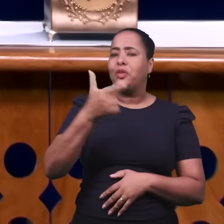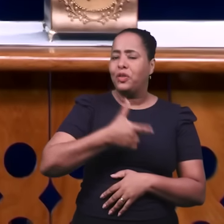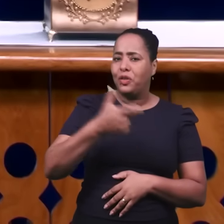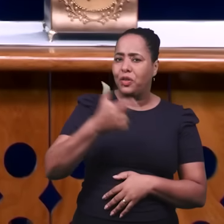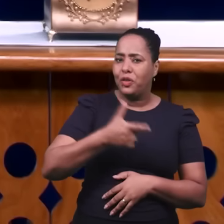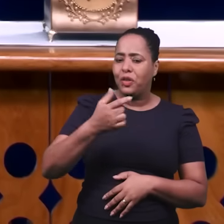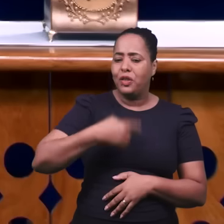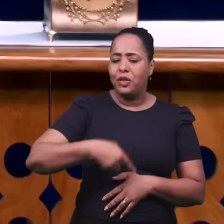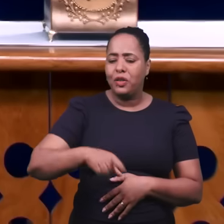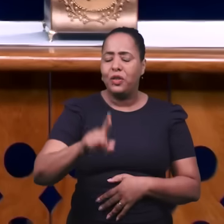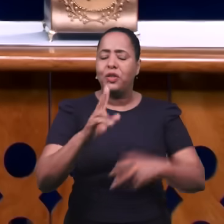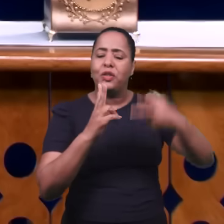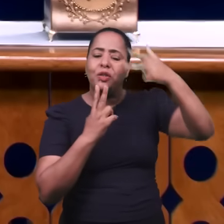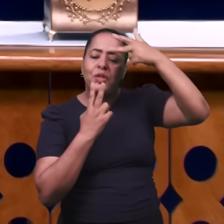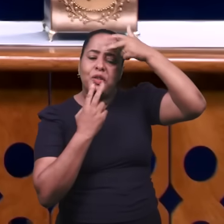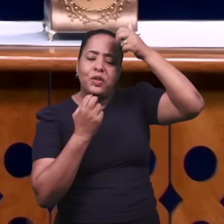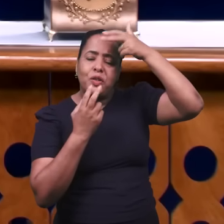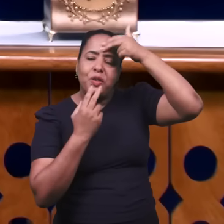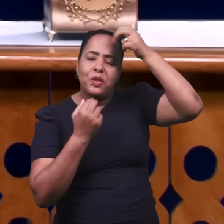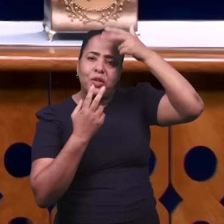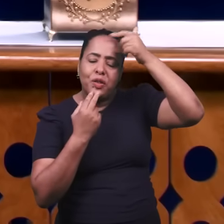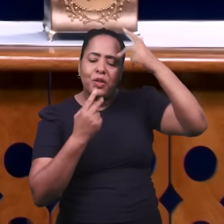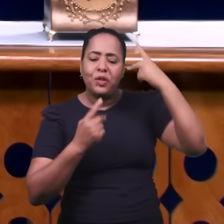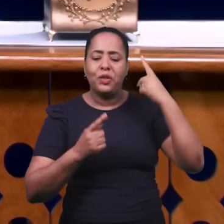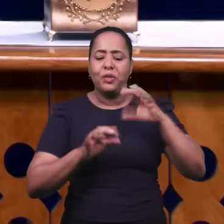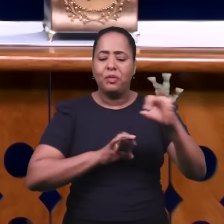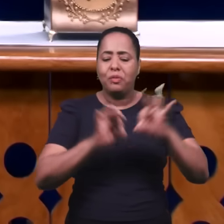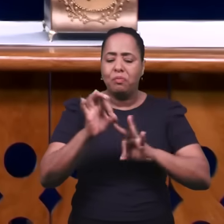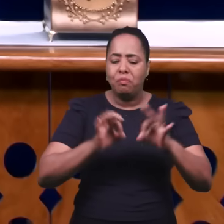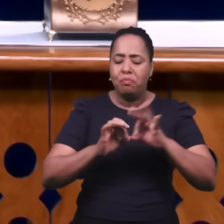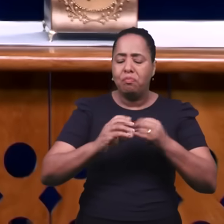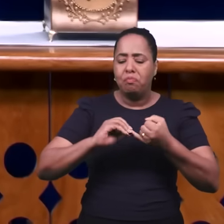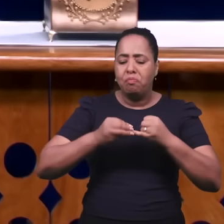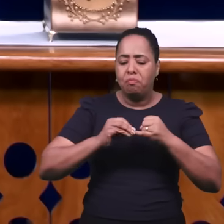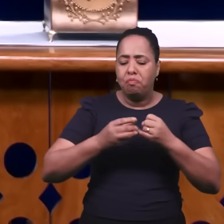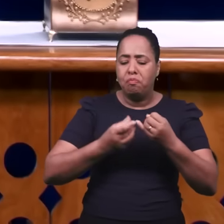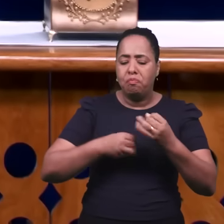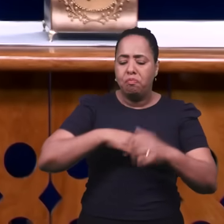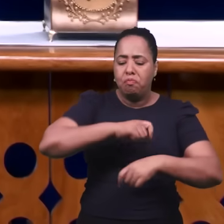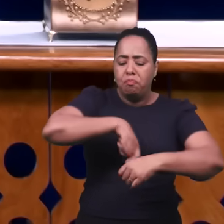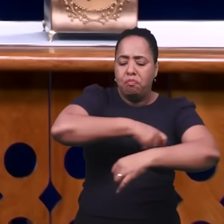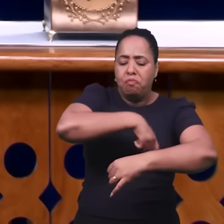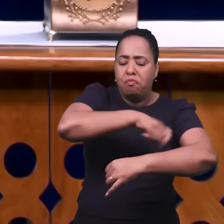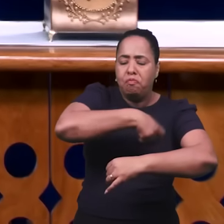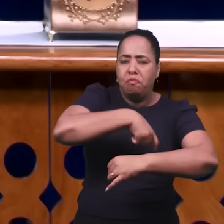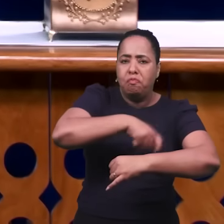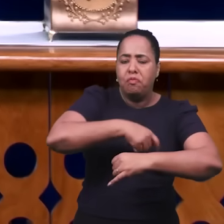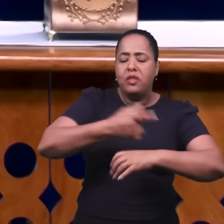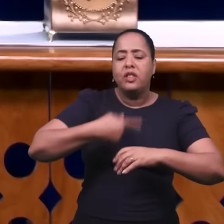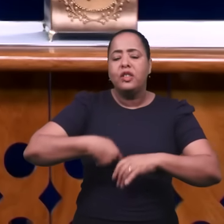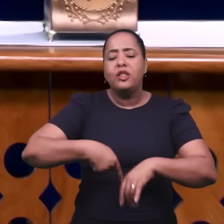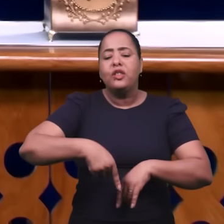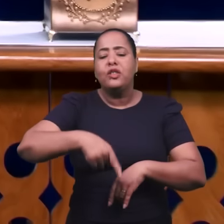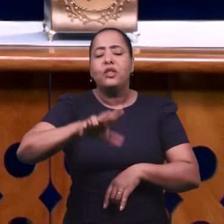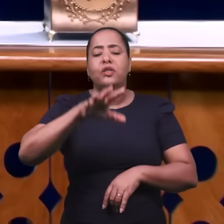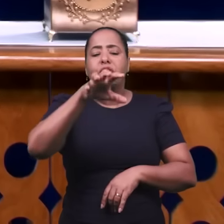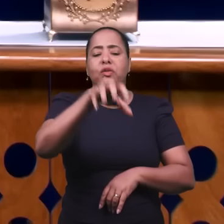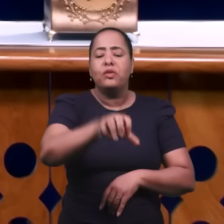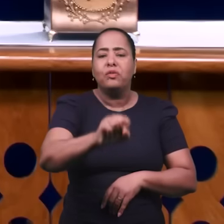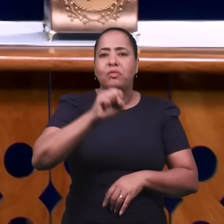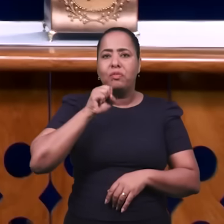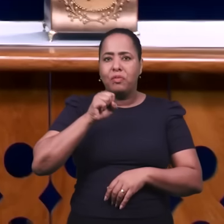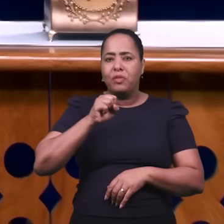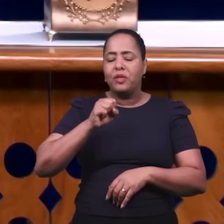buscar o cabrito para fazer um guisado para seu pai. E o texto narra que quando Jacó foi buscá-lo,